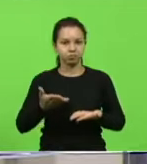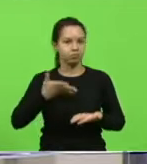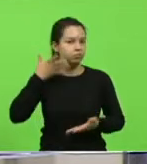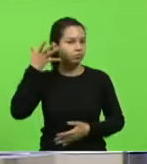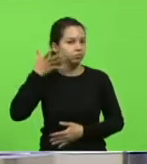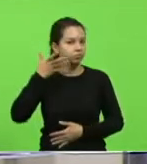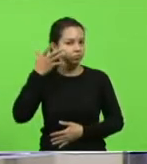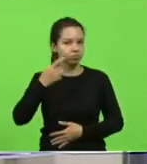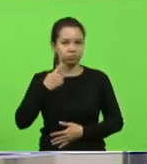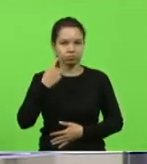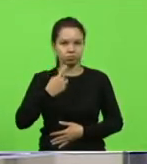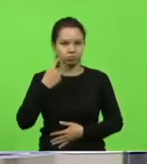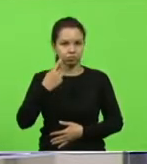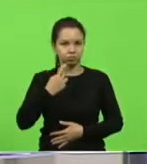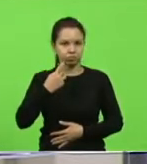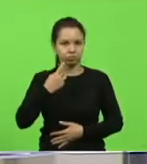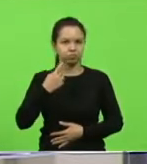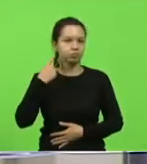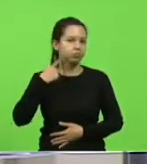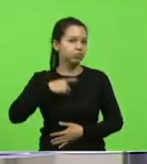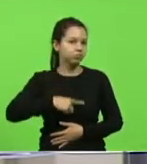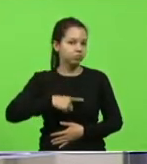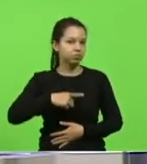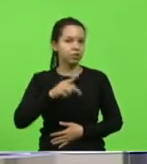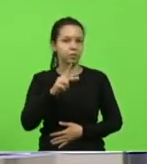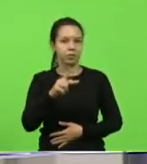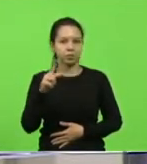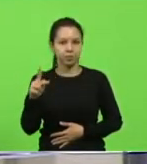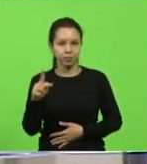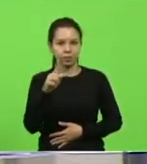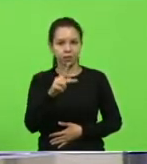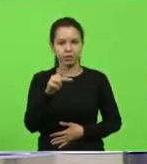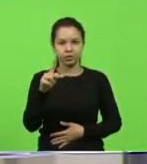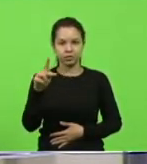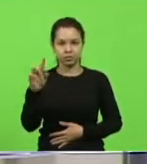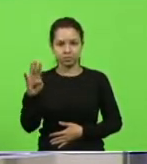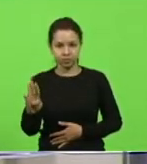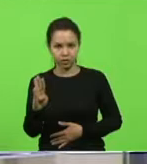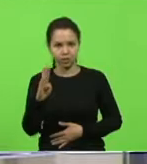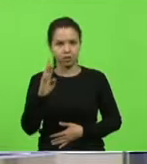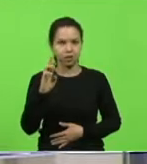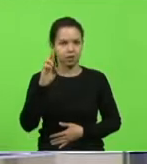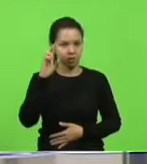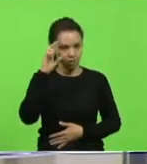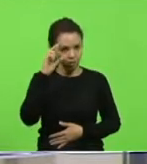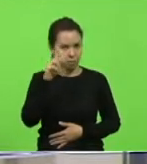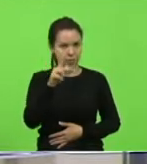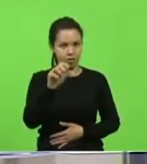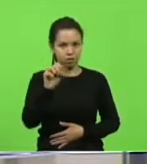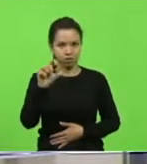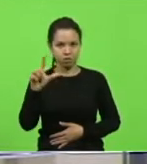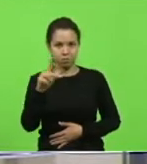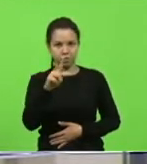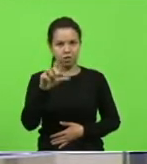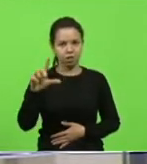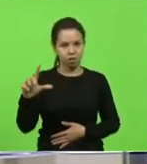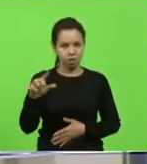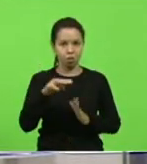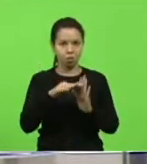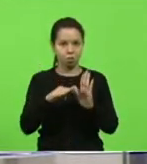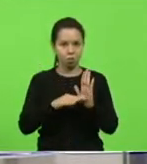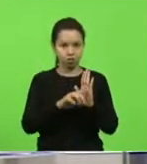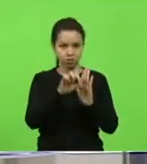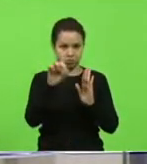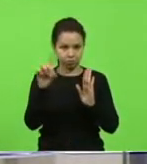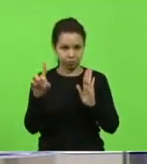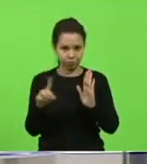uso da palavra o senhor Deputado Silvio dreveck bloco PP PSB Ricardo ao bloco psl PL ordem do